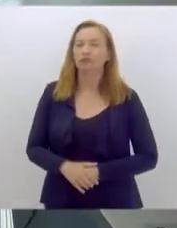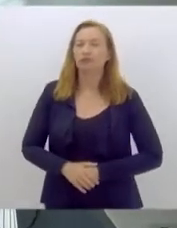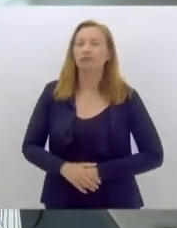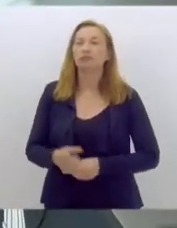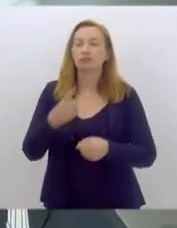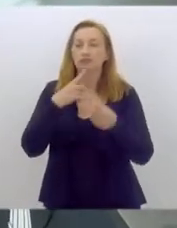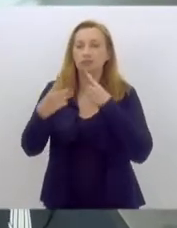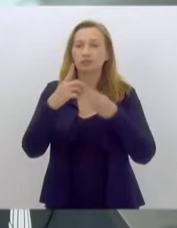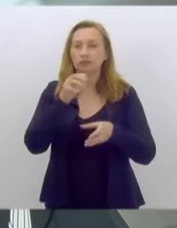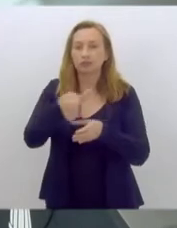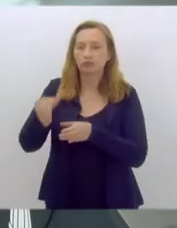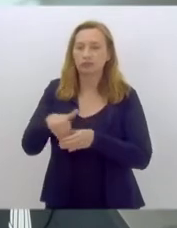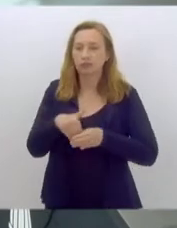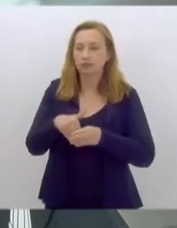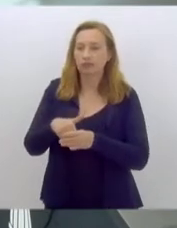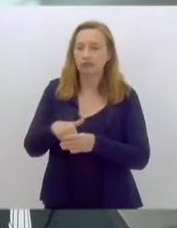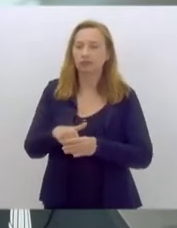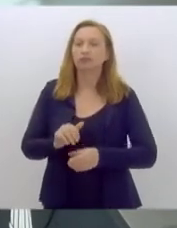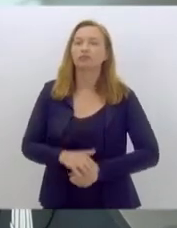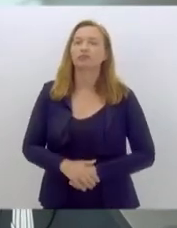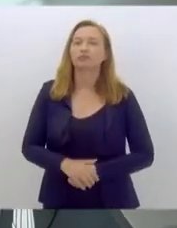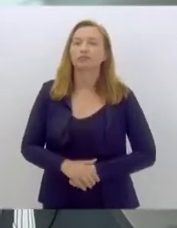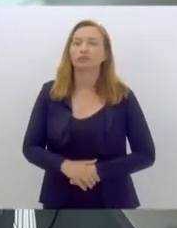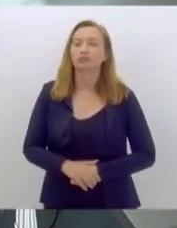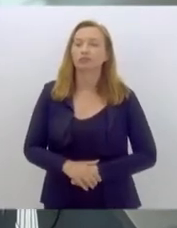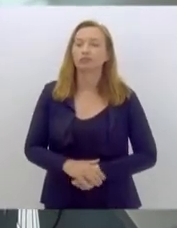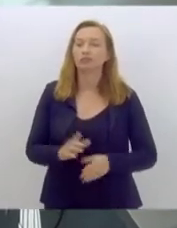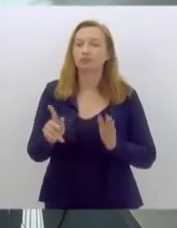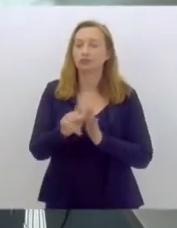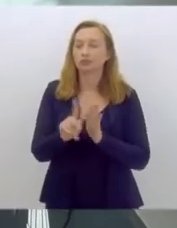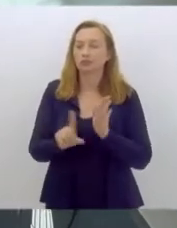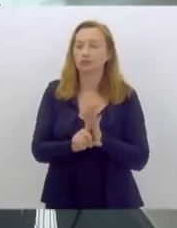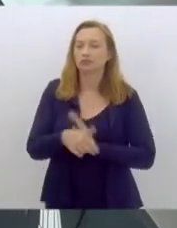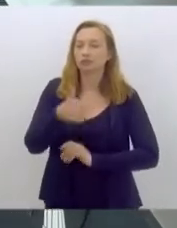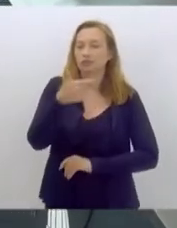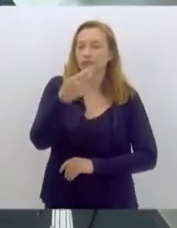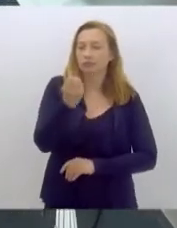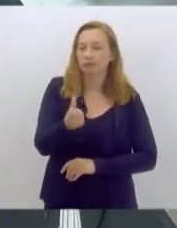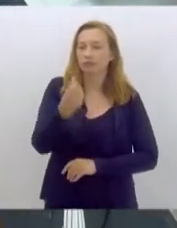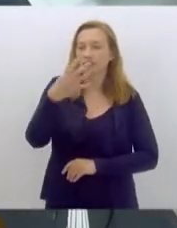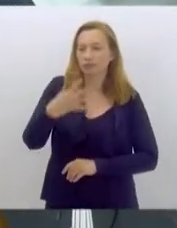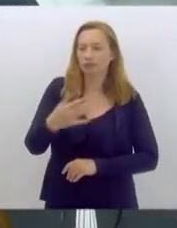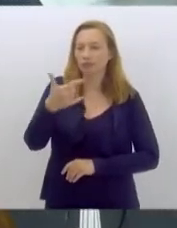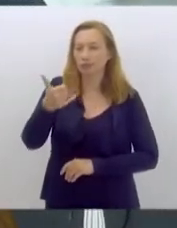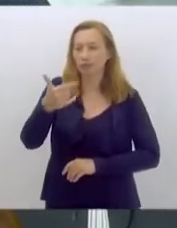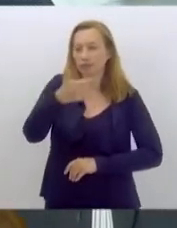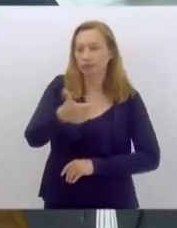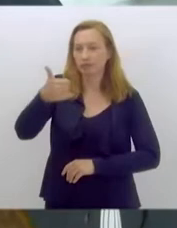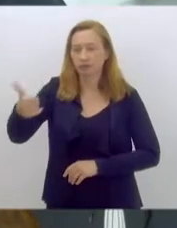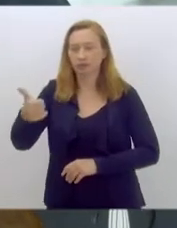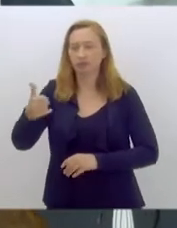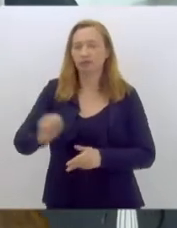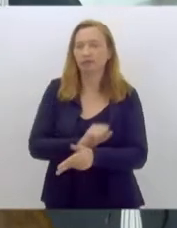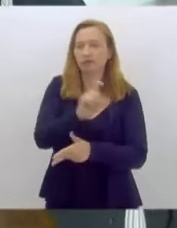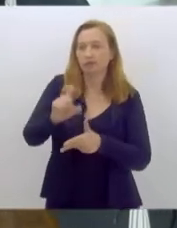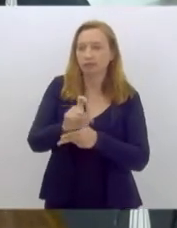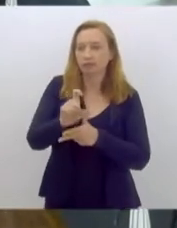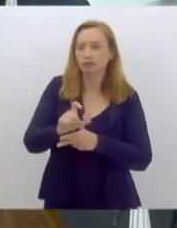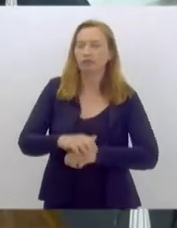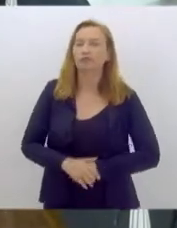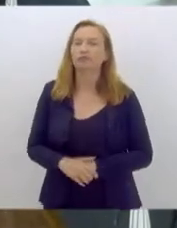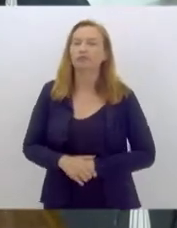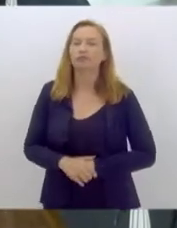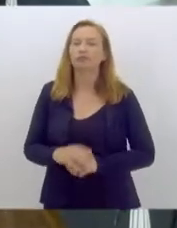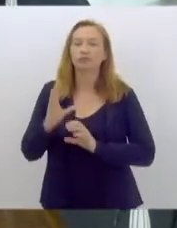Discussão e votação das seguintes proposições. Projeto de Lei nº 6412/2022, do Poder Executivo, que dispõe sobre